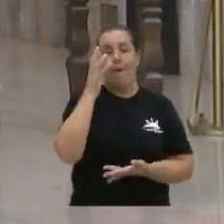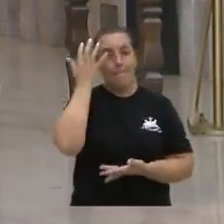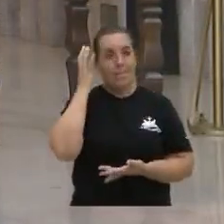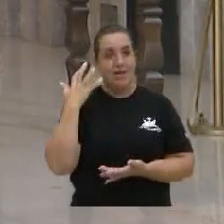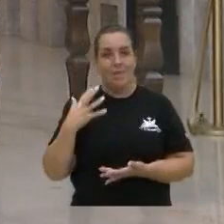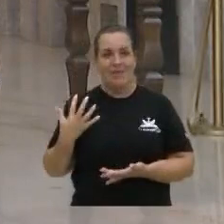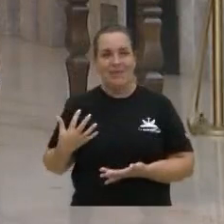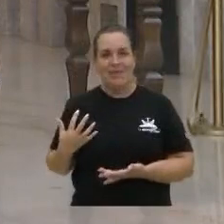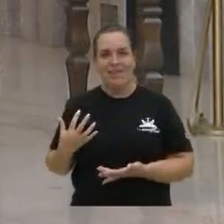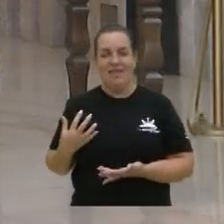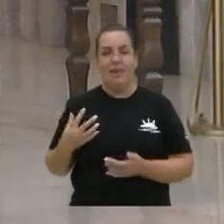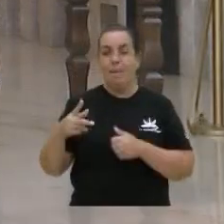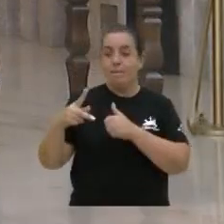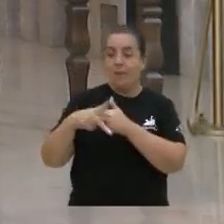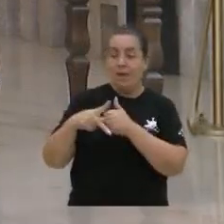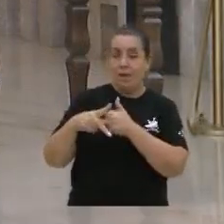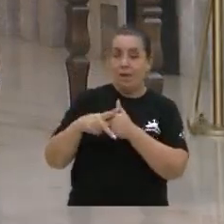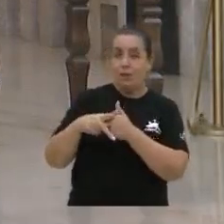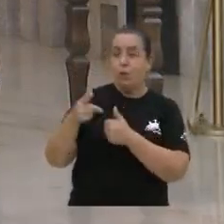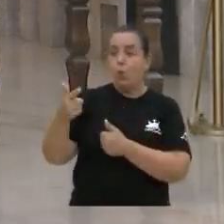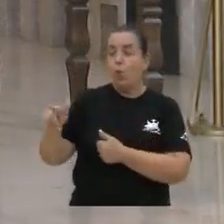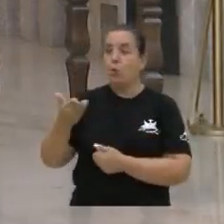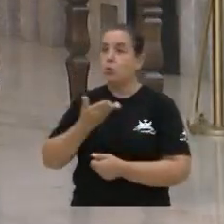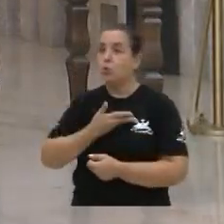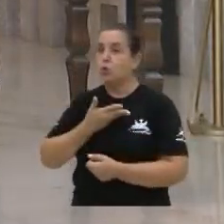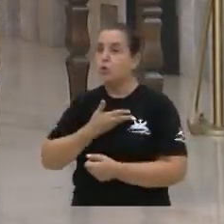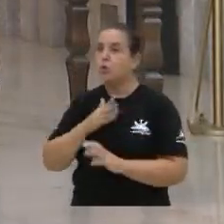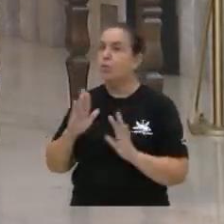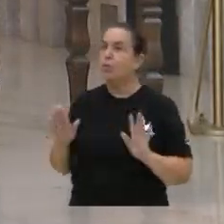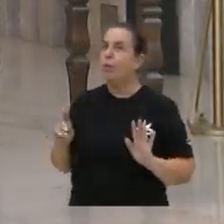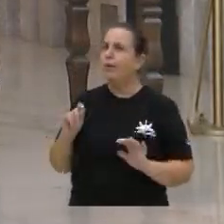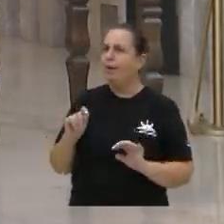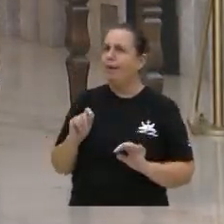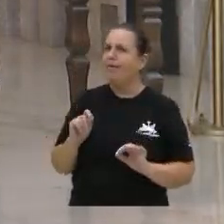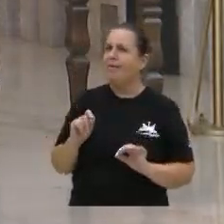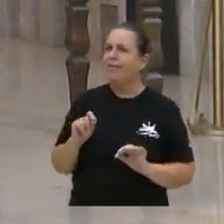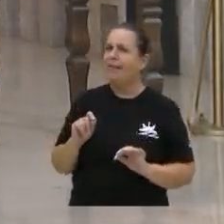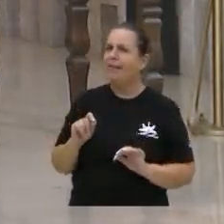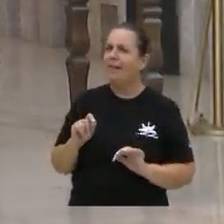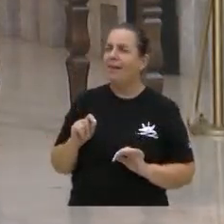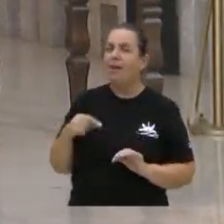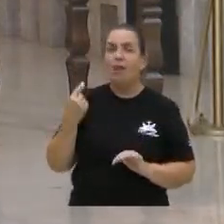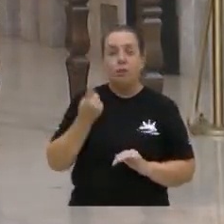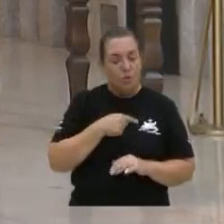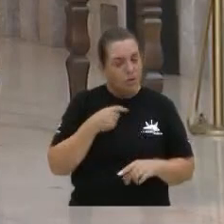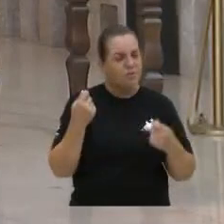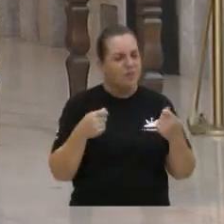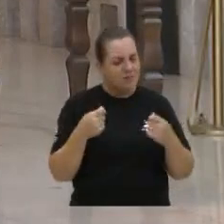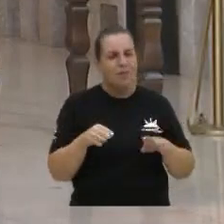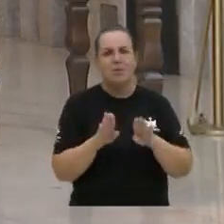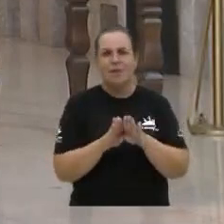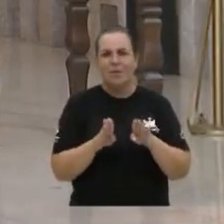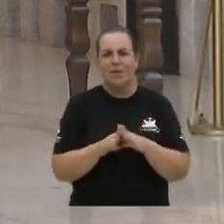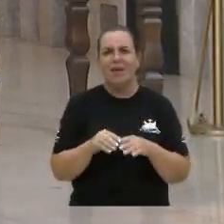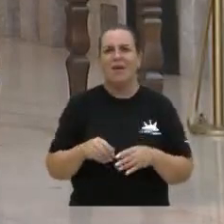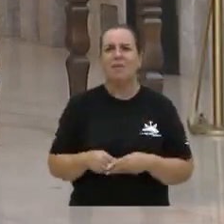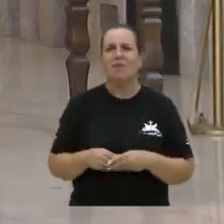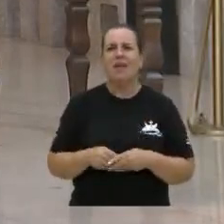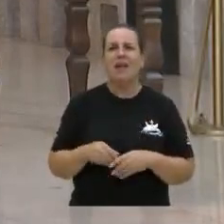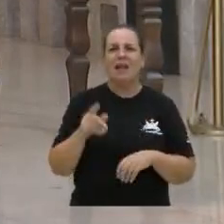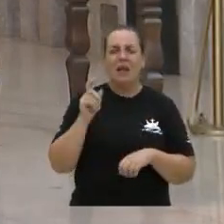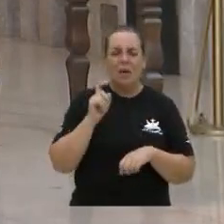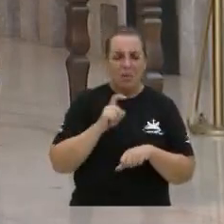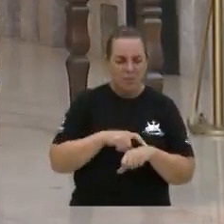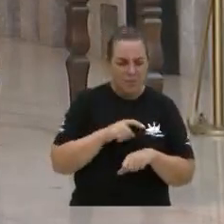Madalena, Pedro, o outro discípulo. É isso que nós precisamos, mesmo nas